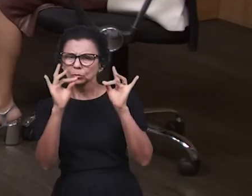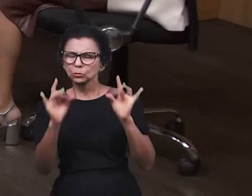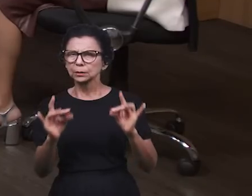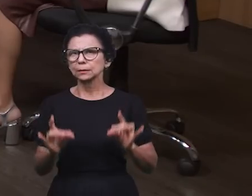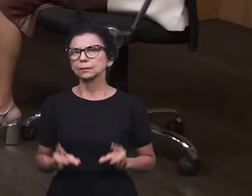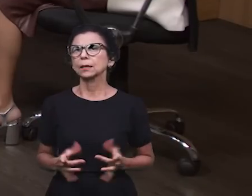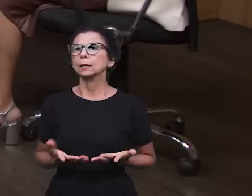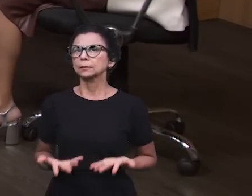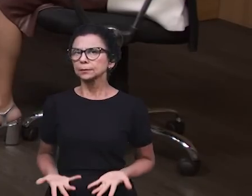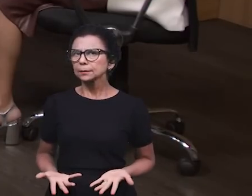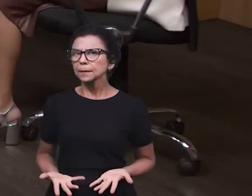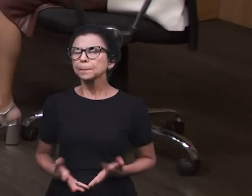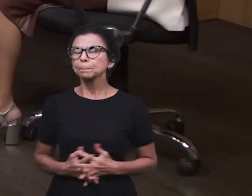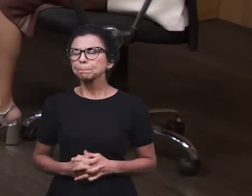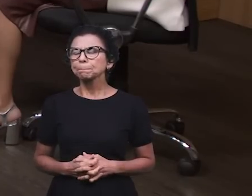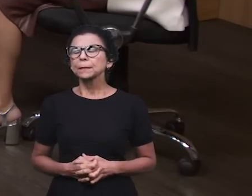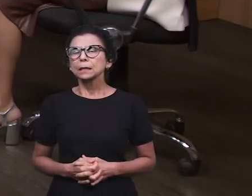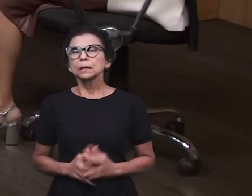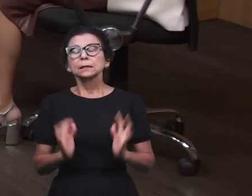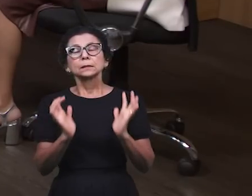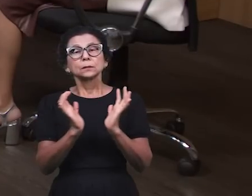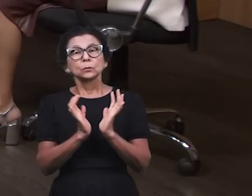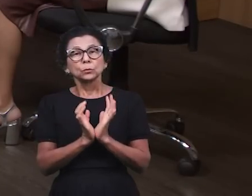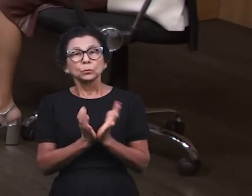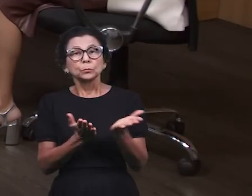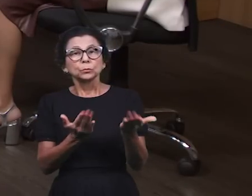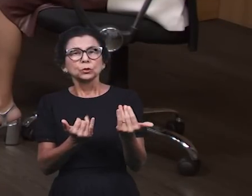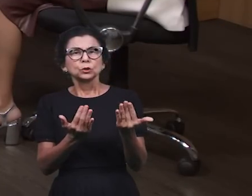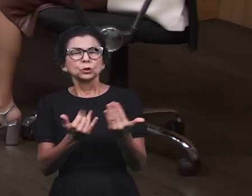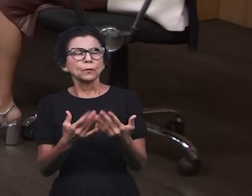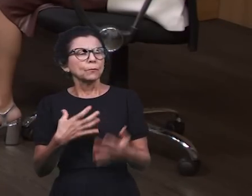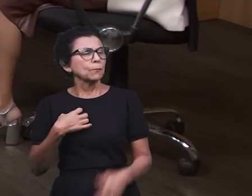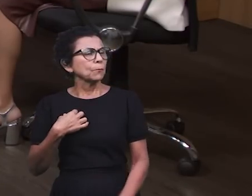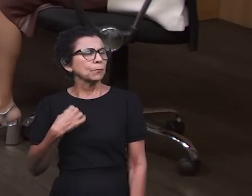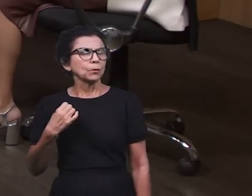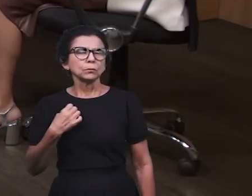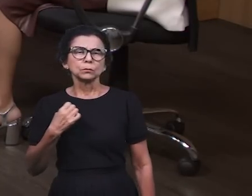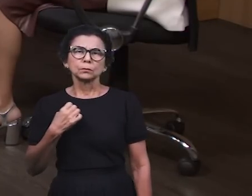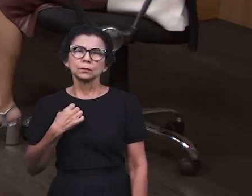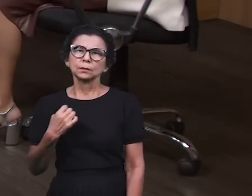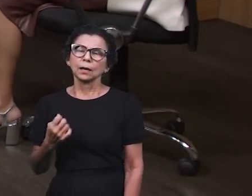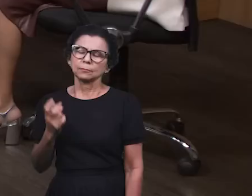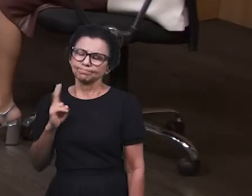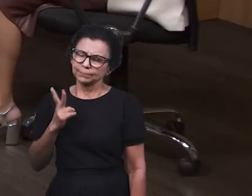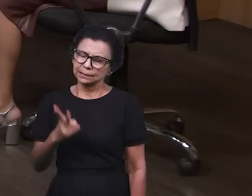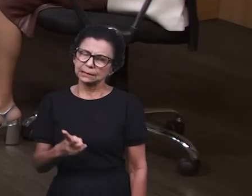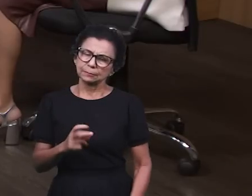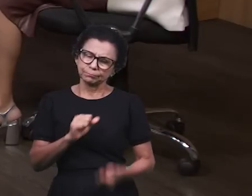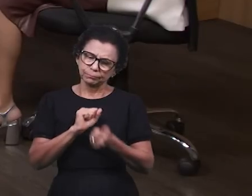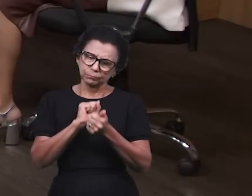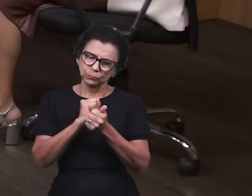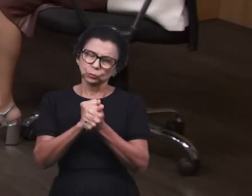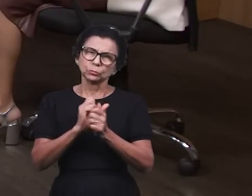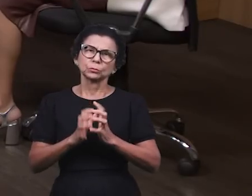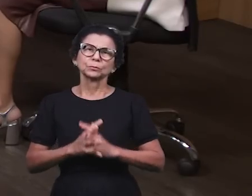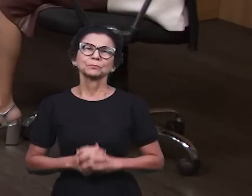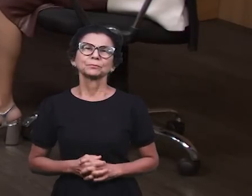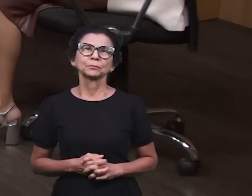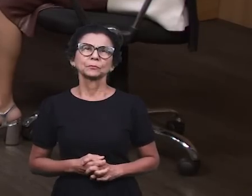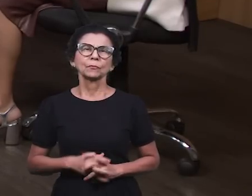e é um trabalho, é um grupo de jovens totalmente voluntário que está sempre conosco aqui, tá